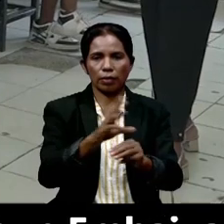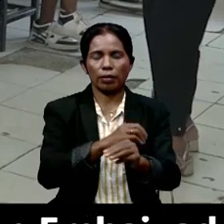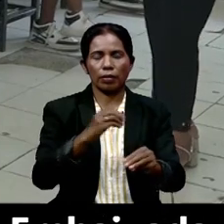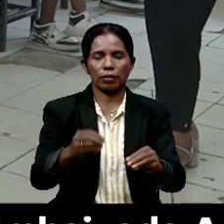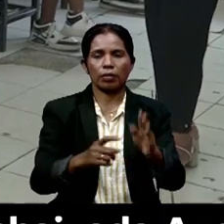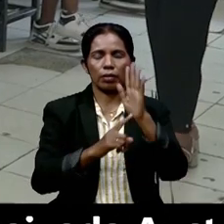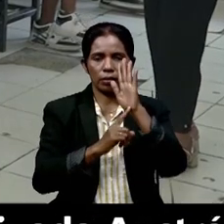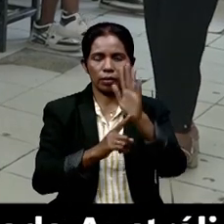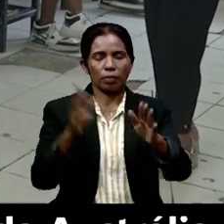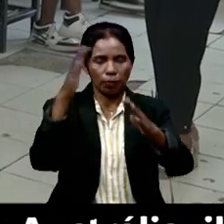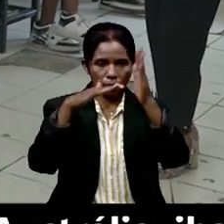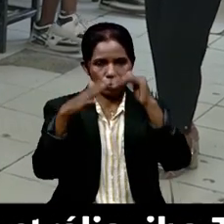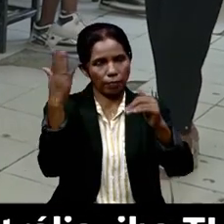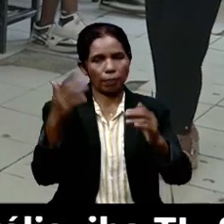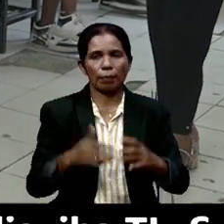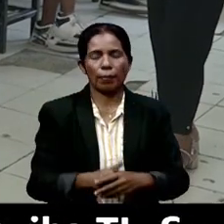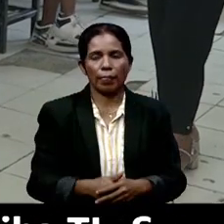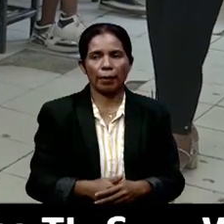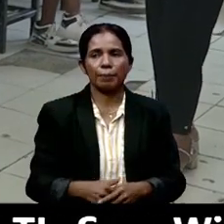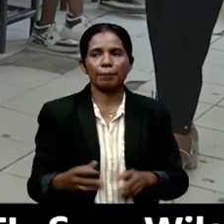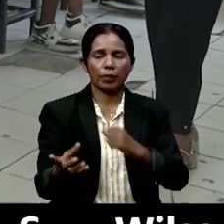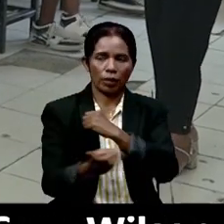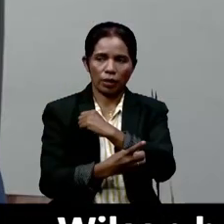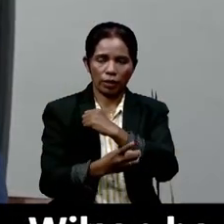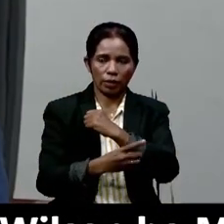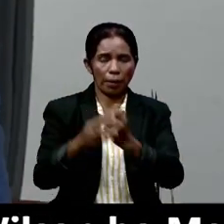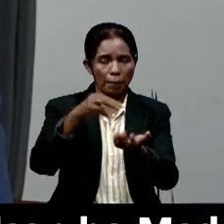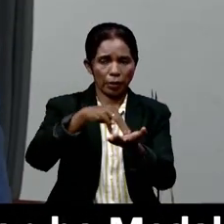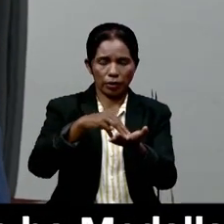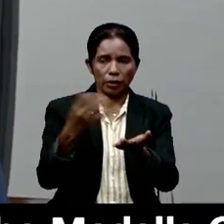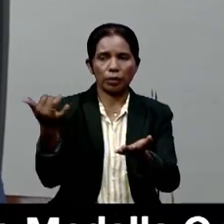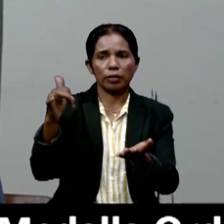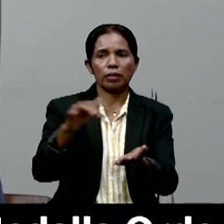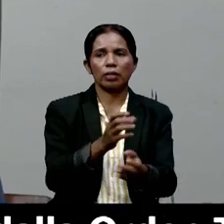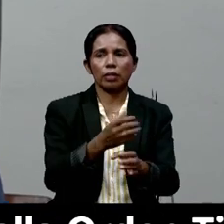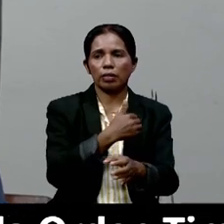bela solução no problema refere. A disciplina ne vem maca do le sira o consegue momento e a